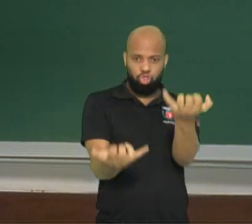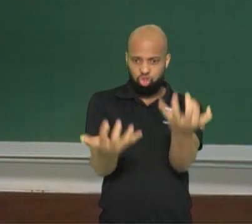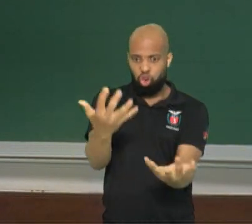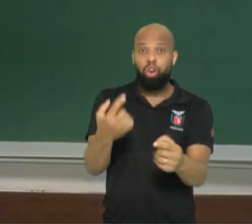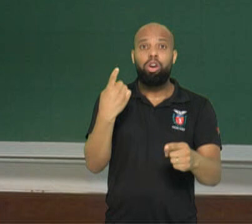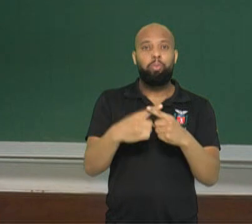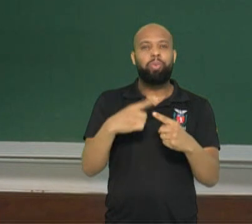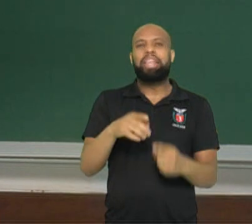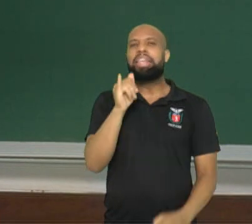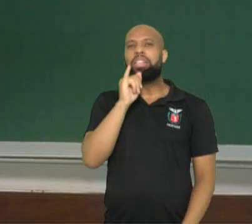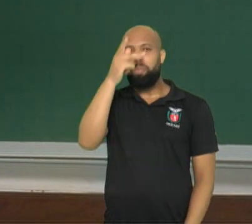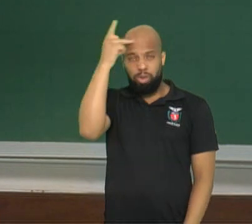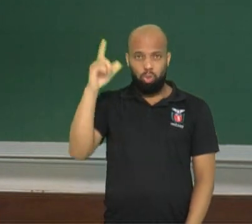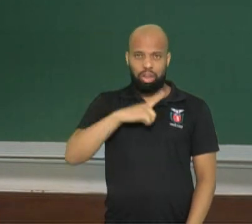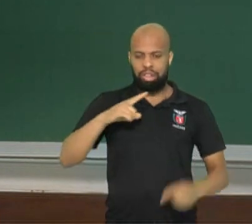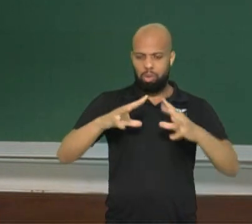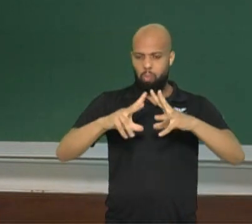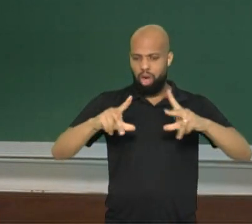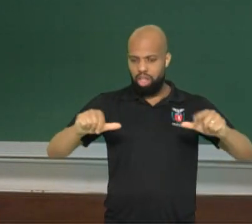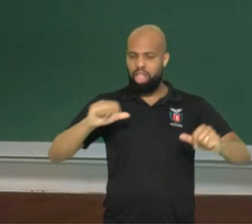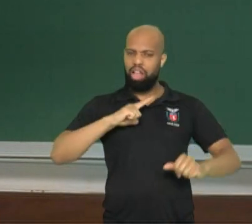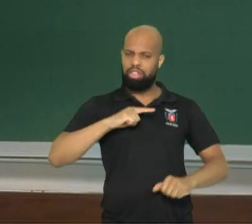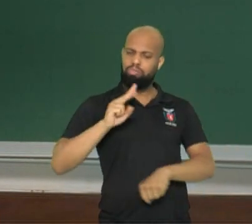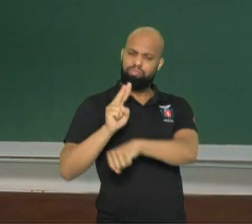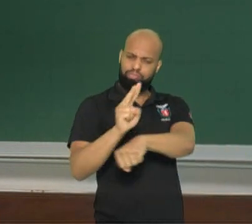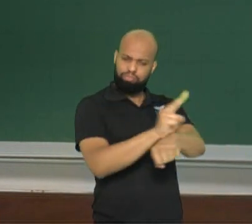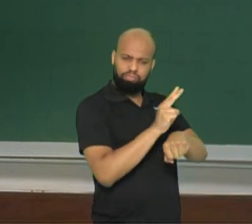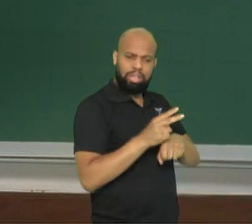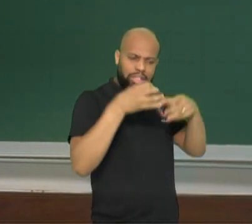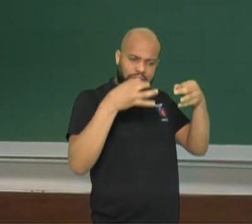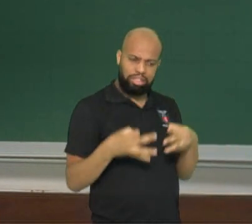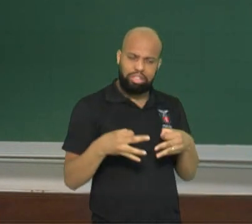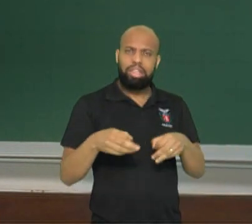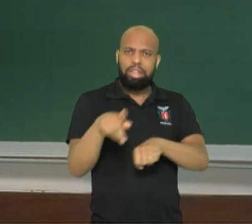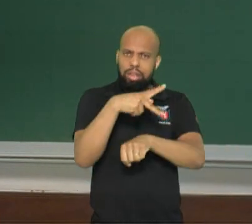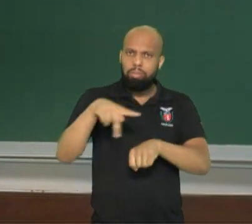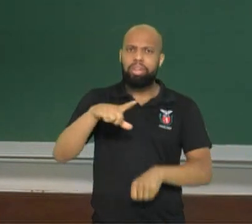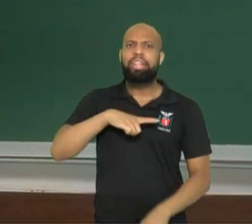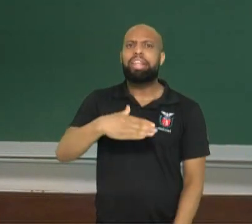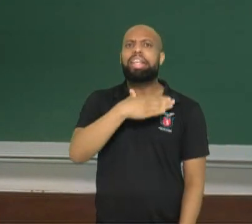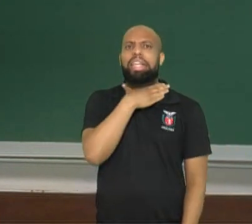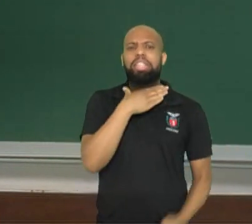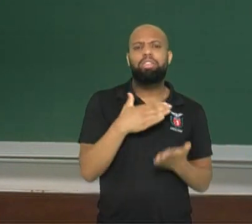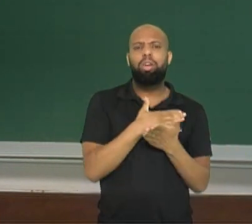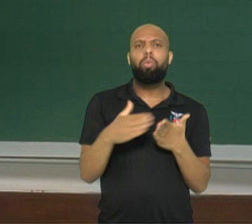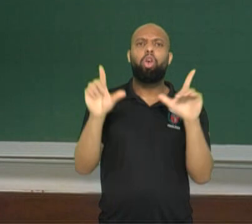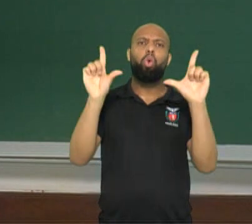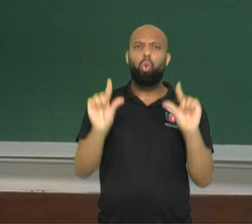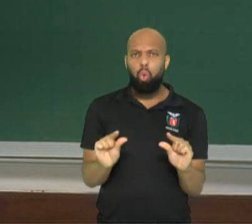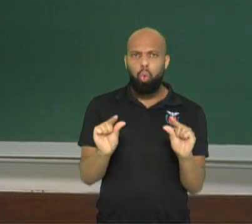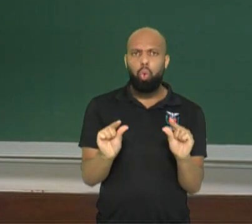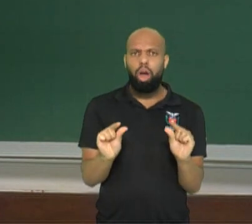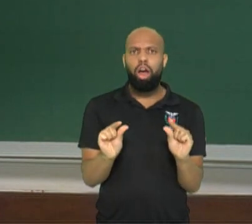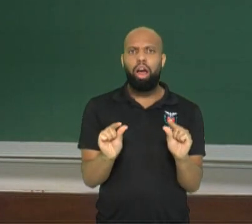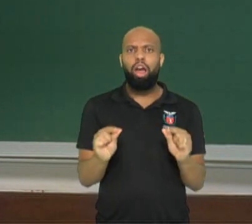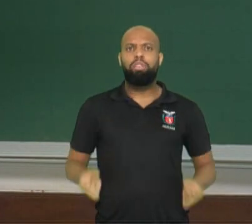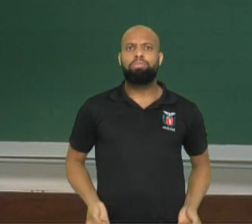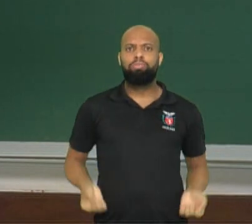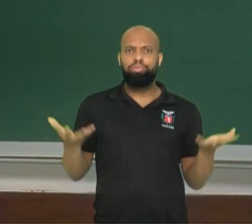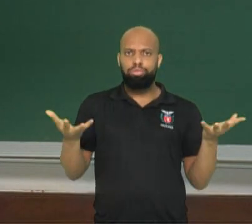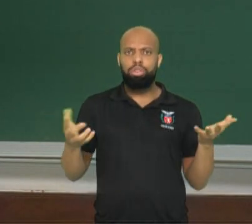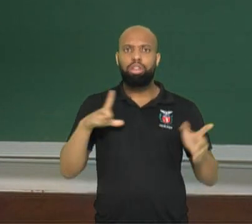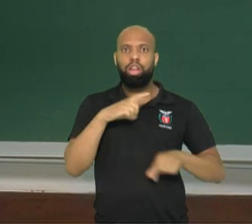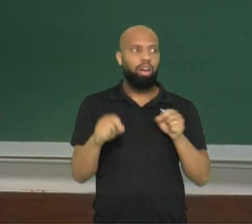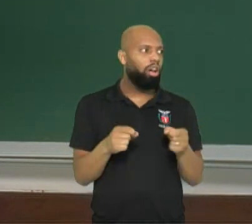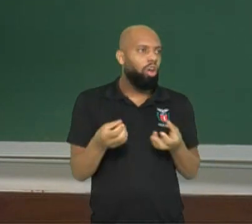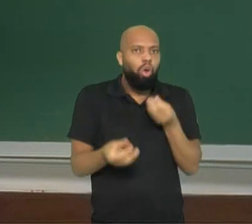tem uma terra, está bem preservada. O país começou a entrar em crise, começa a diminuir o dinheiro, né? E a pessoa